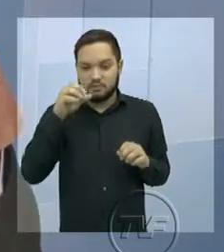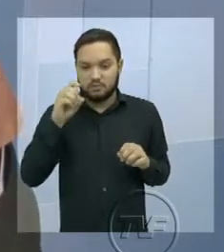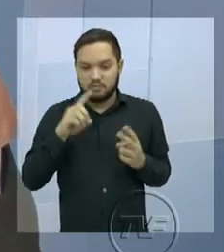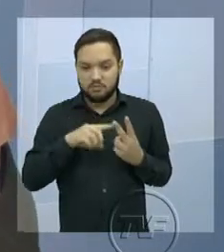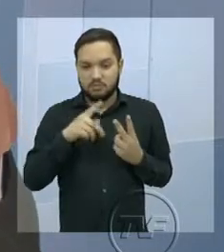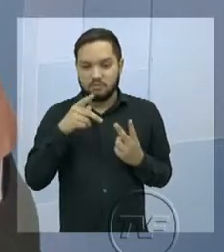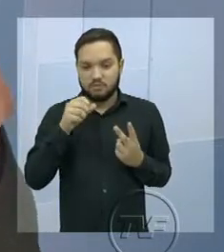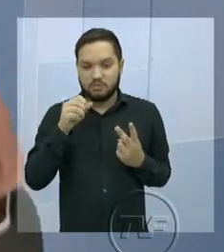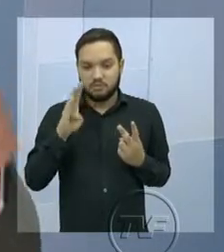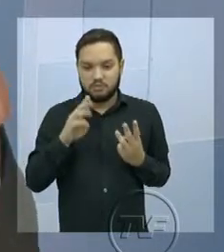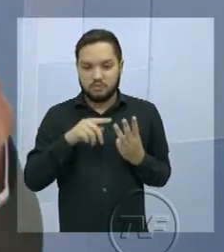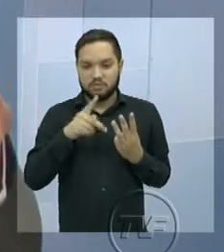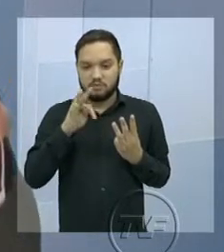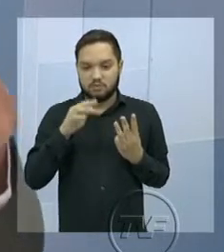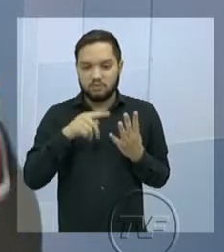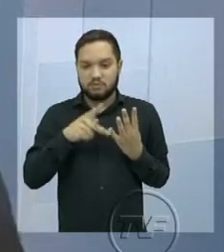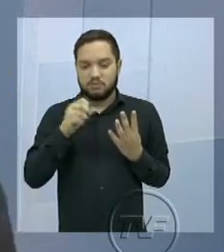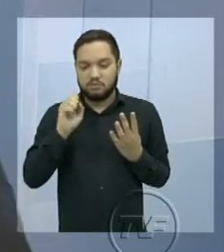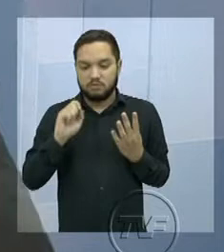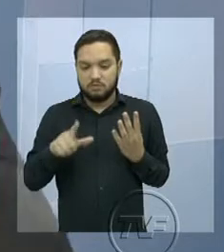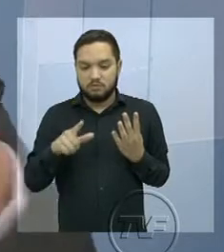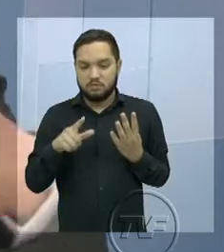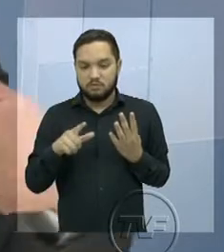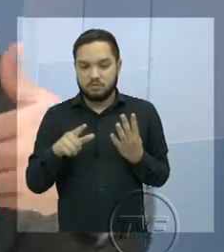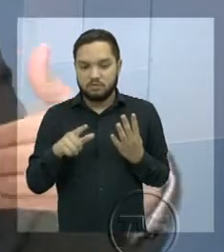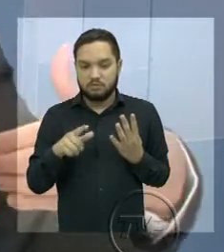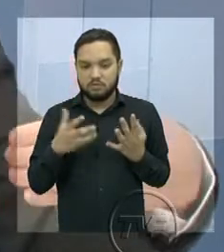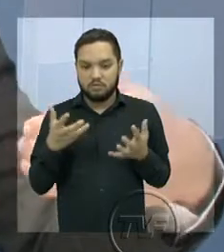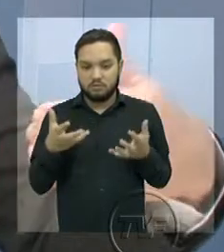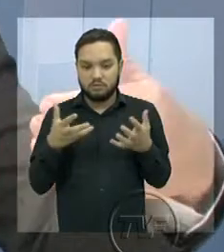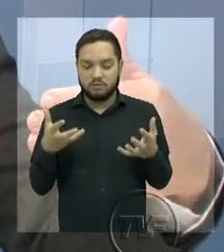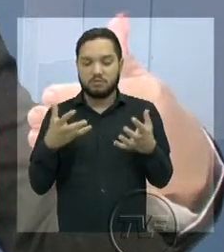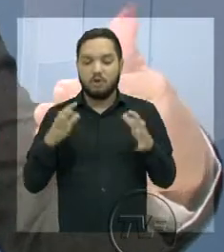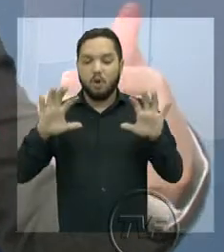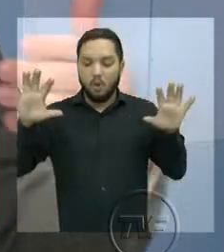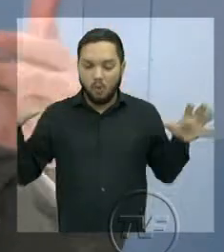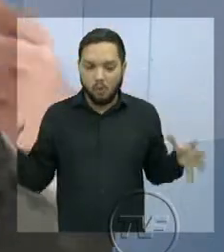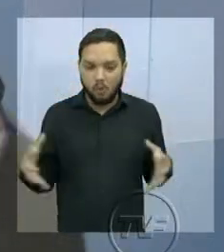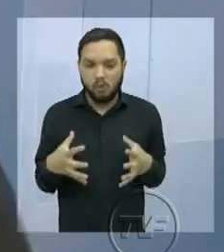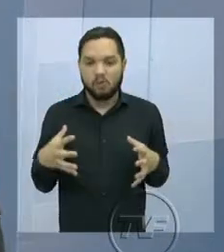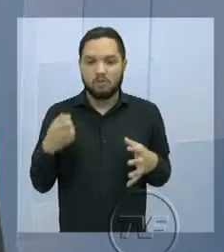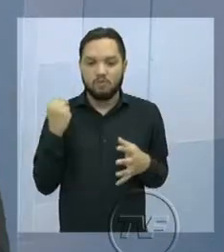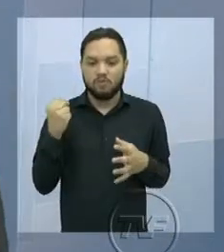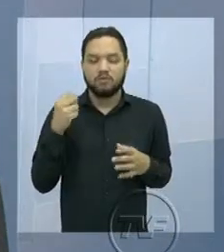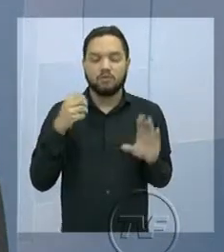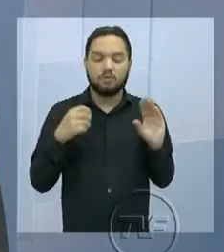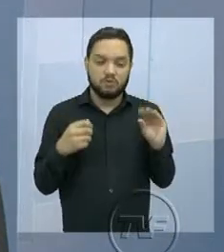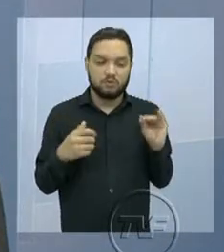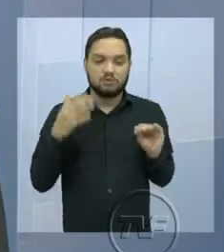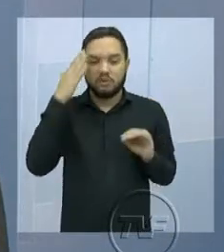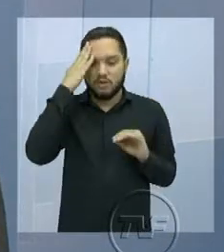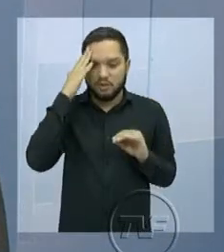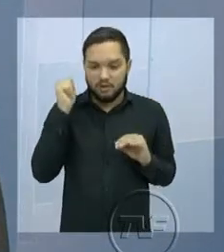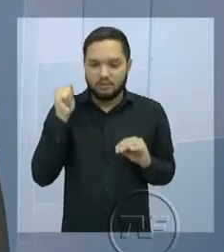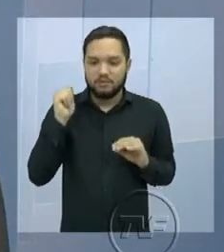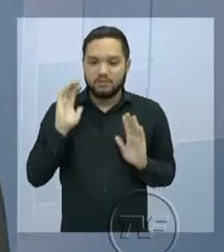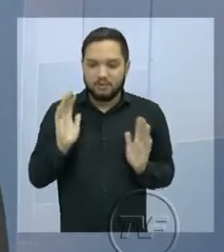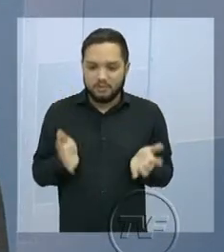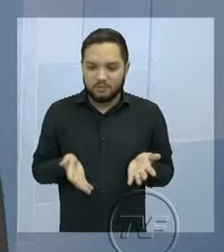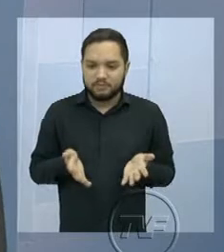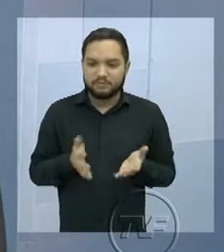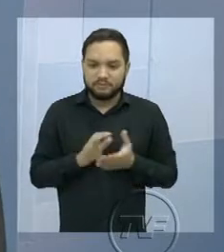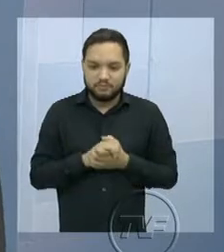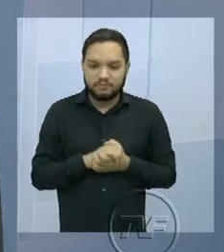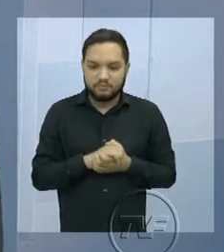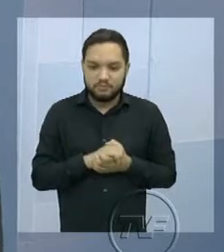do PSB, do PT e do PSOL para construir uma grande frente. Então, Ciro sabe que